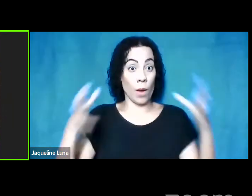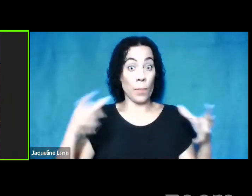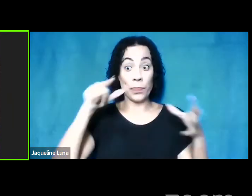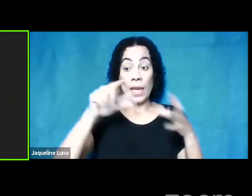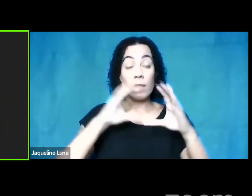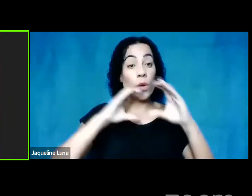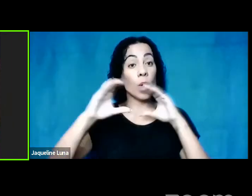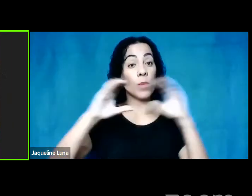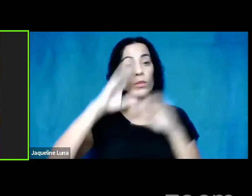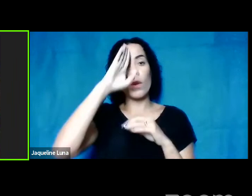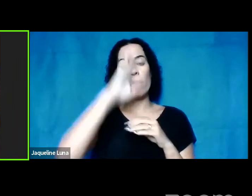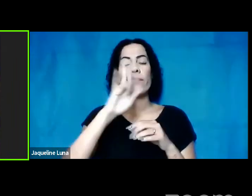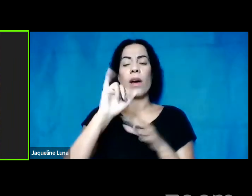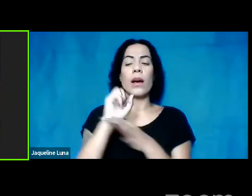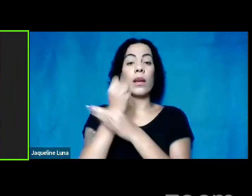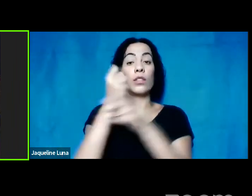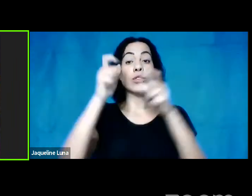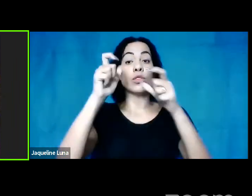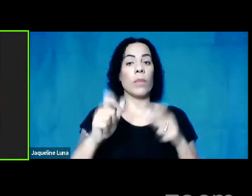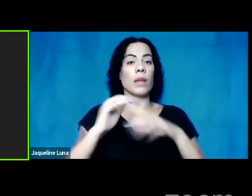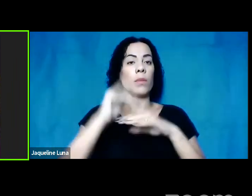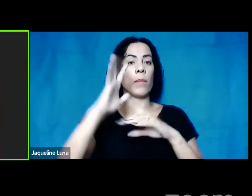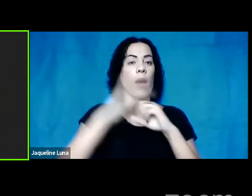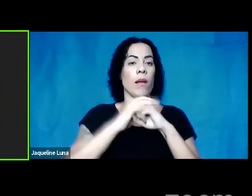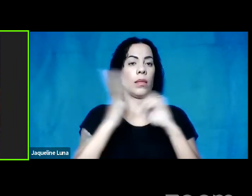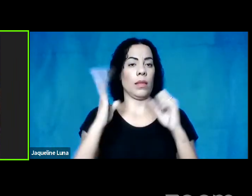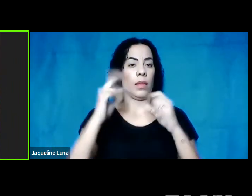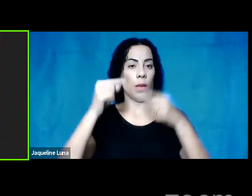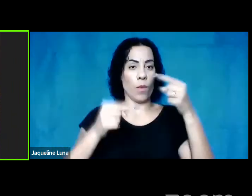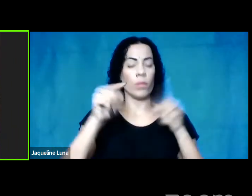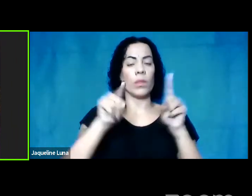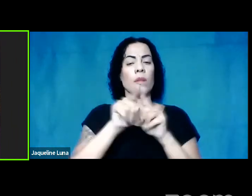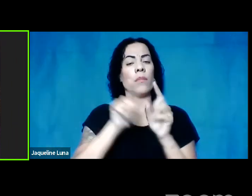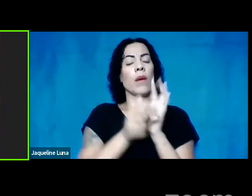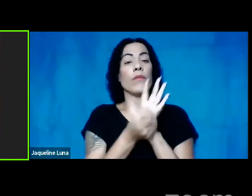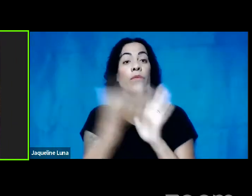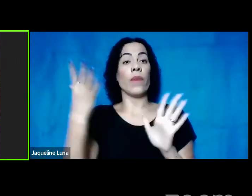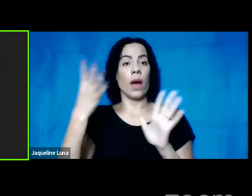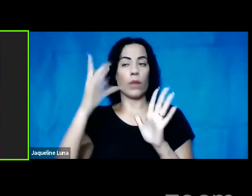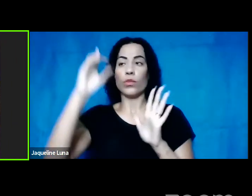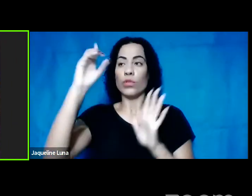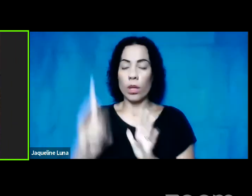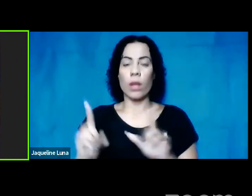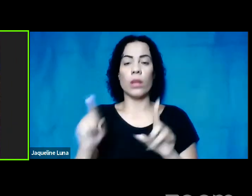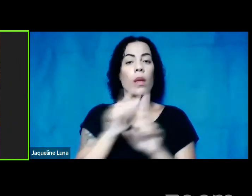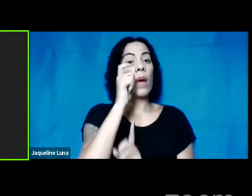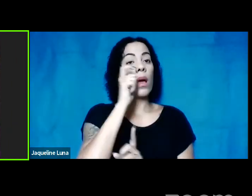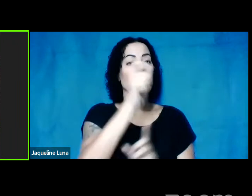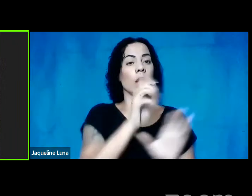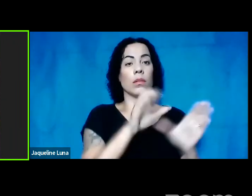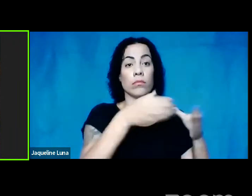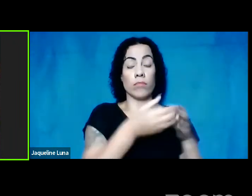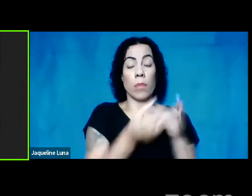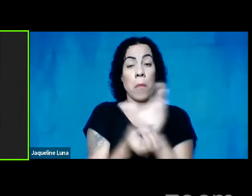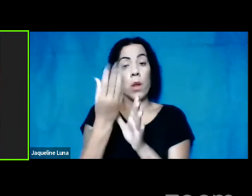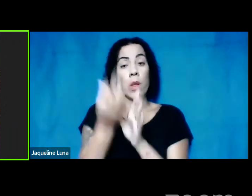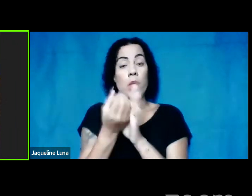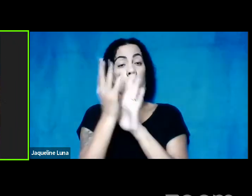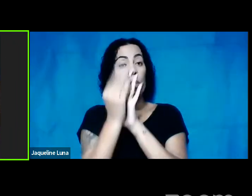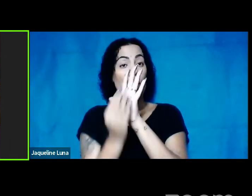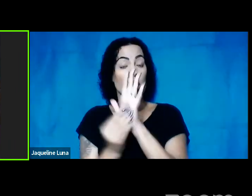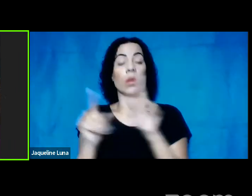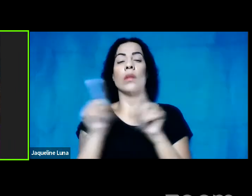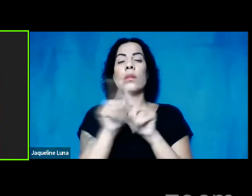garantir espaços mais democráticos e plurais pelos direitos e interesses coletivos, seja na produção de conteúdo e seja